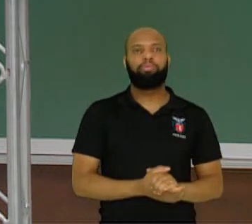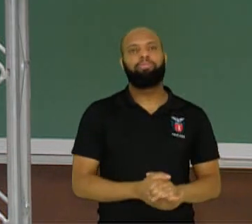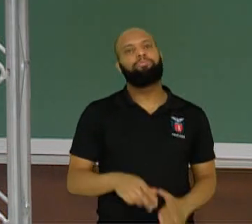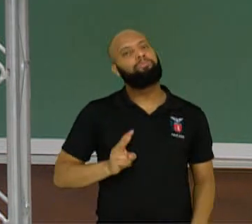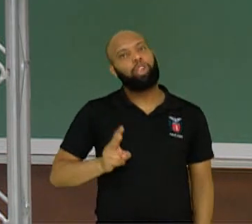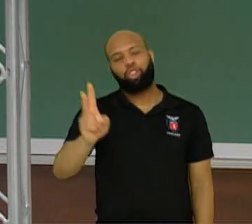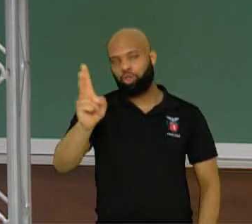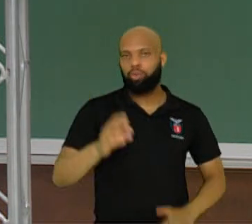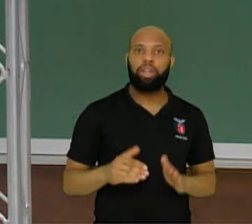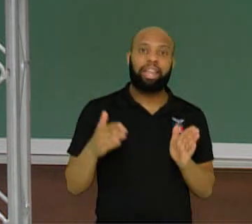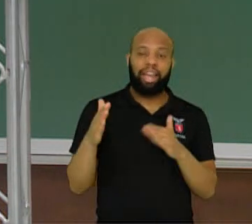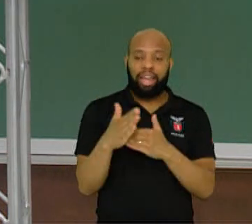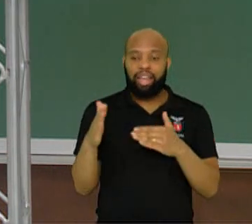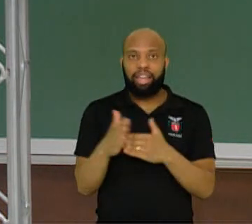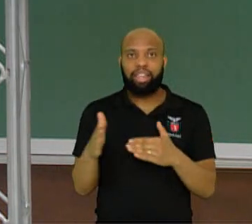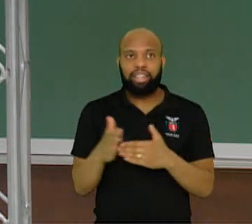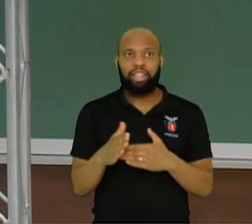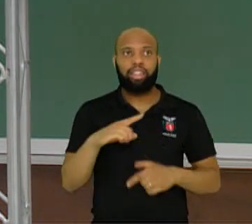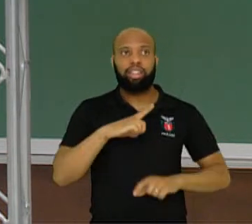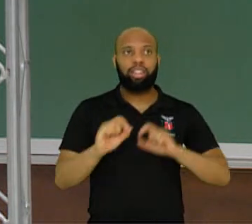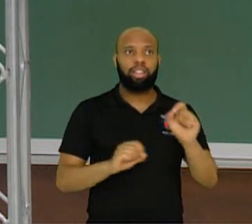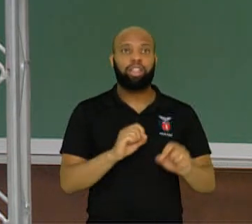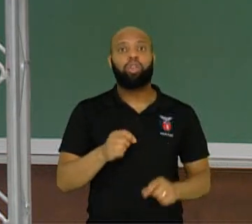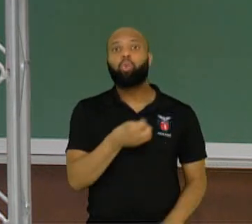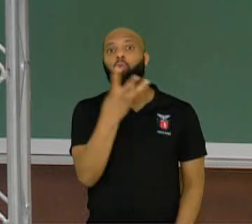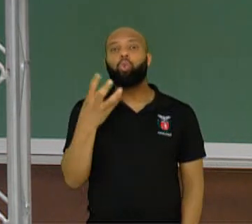e assim por diante até chegar naquele que tem